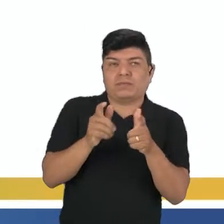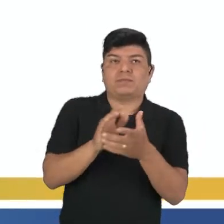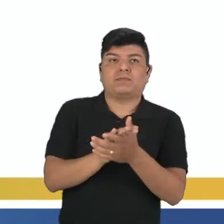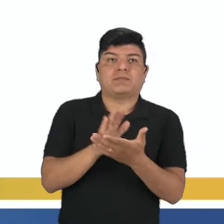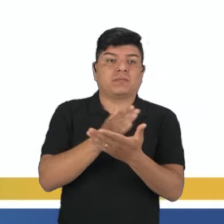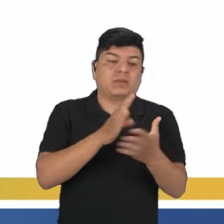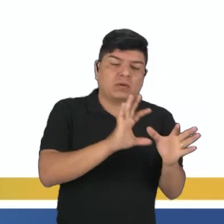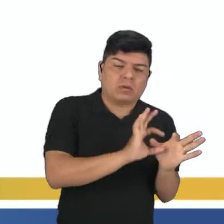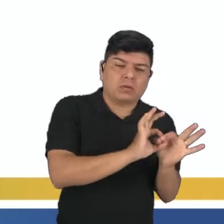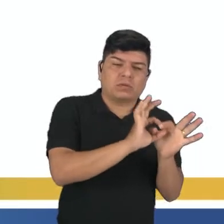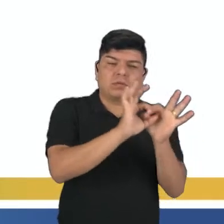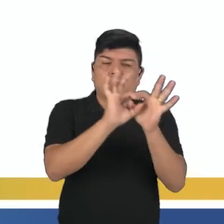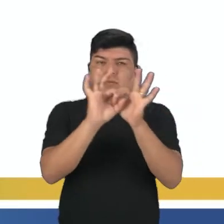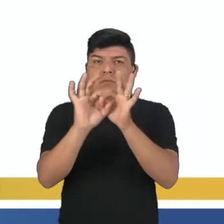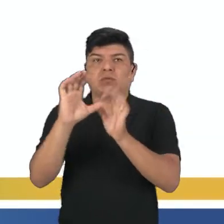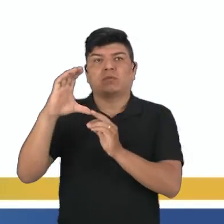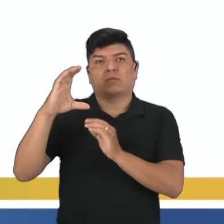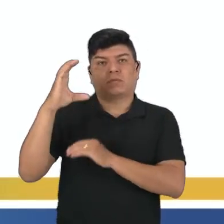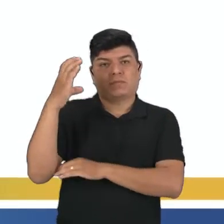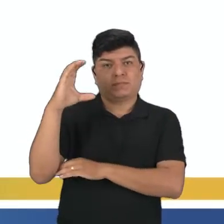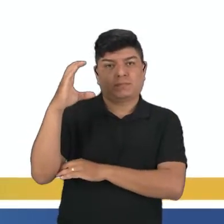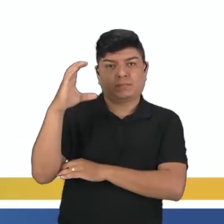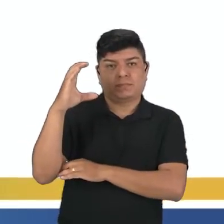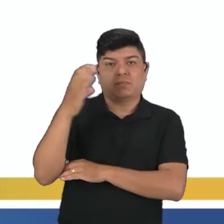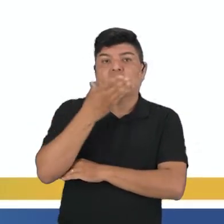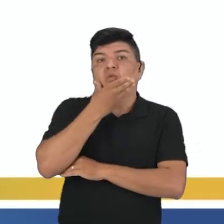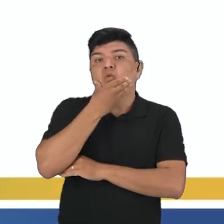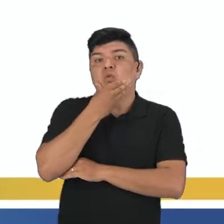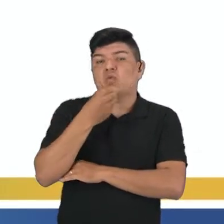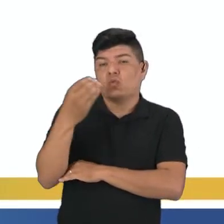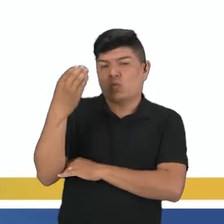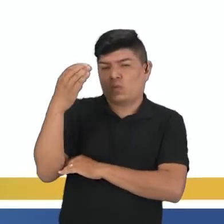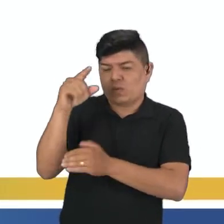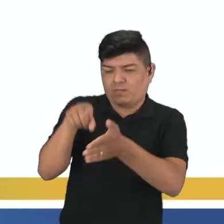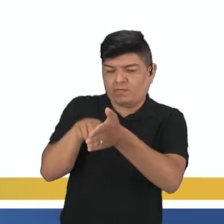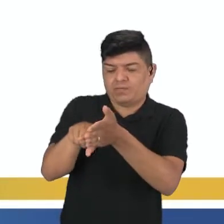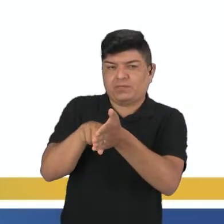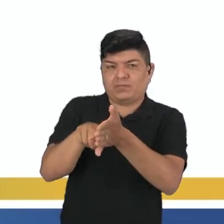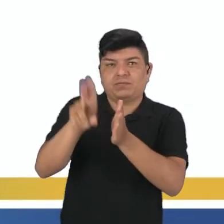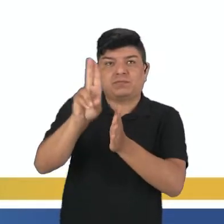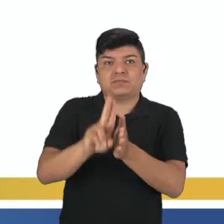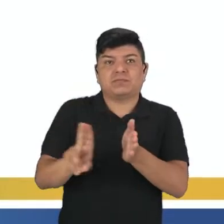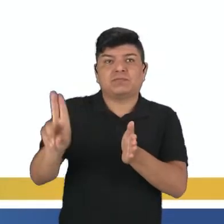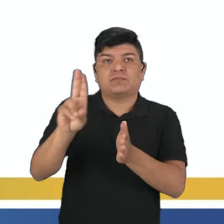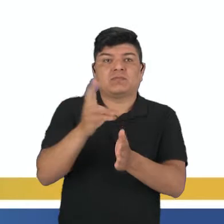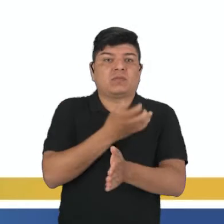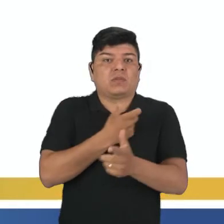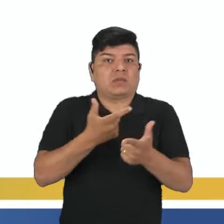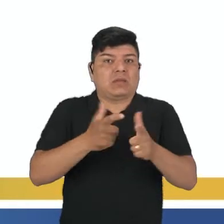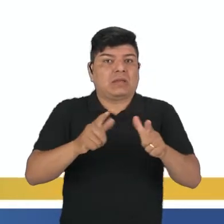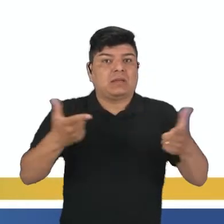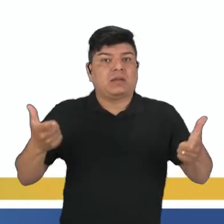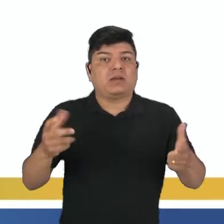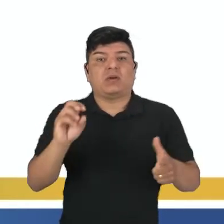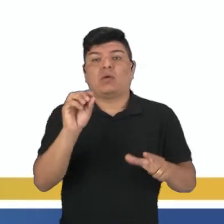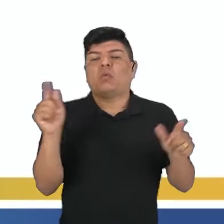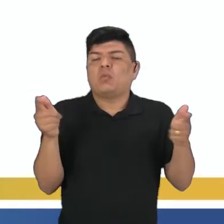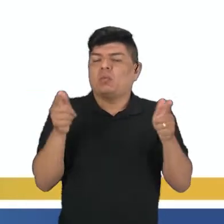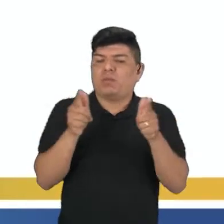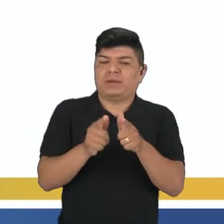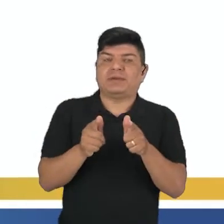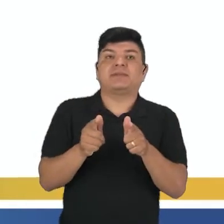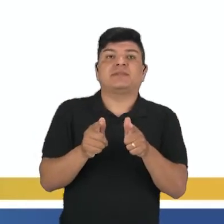certos contextos da ciência, né, os cientistas, os estudiosos, eles trabalham com números extremamente grandes ou extremamente